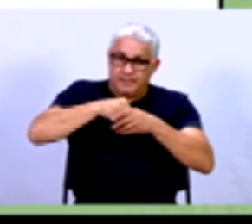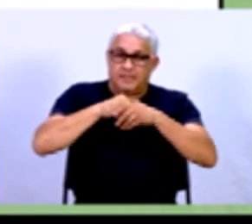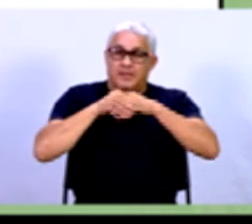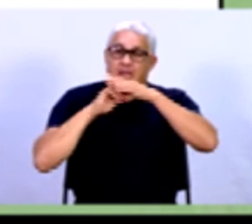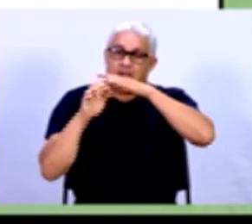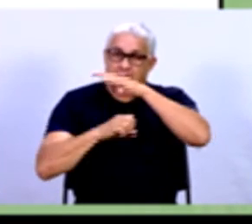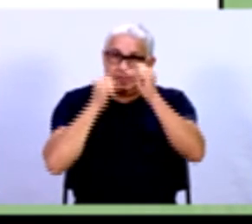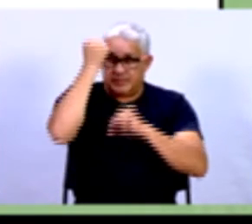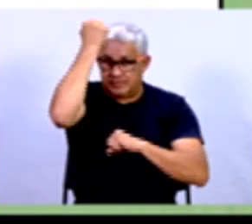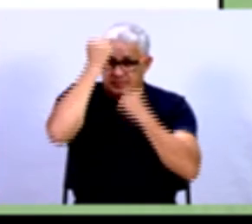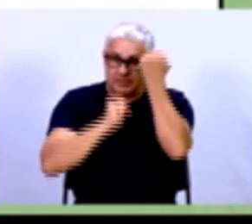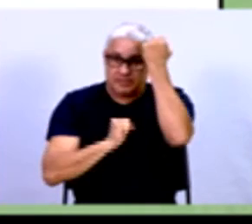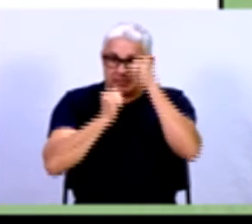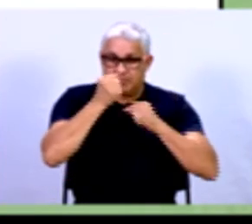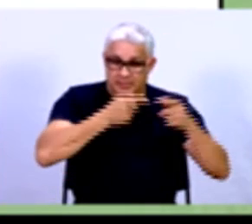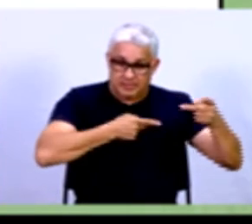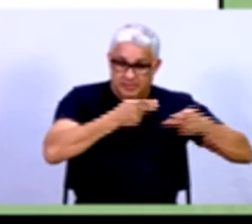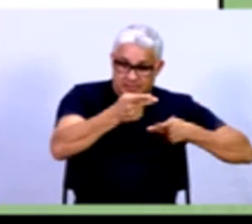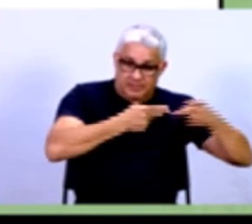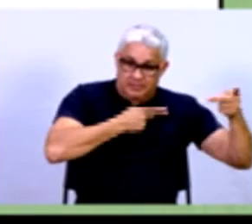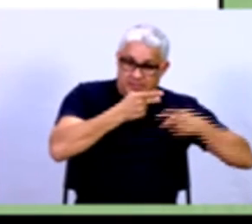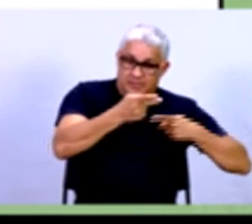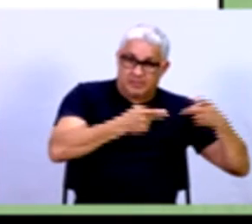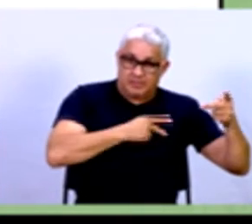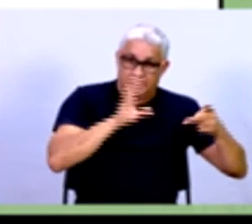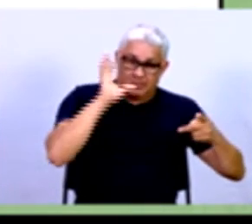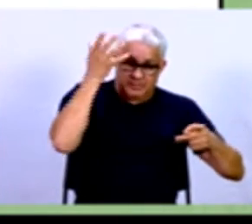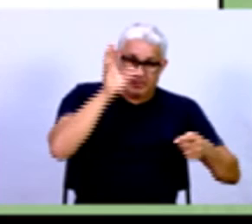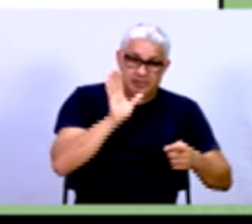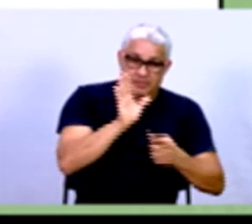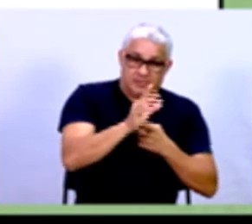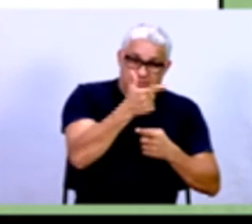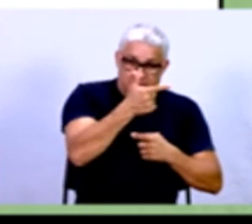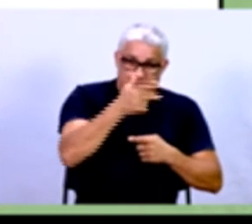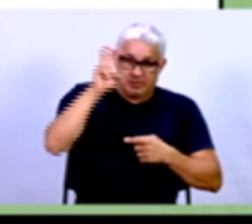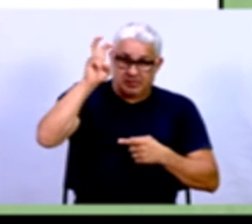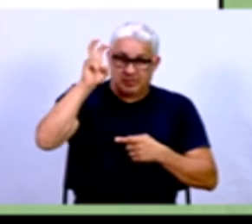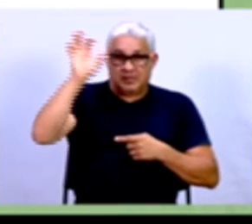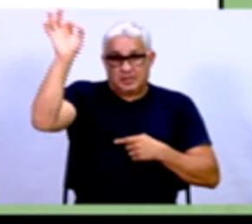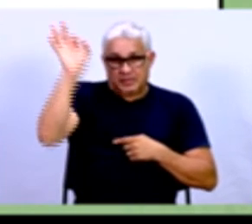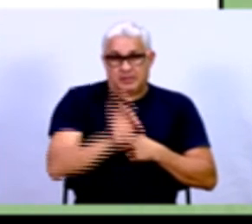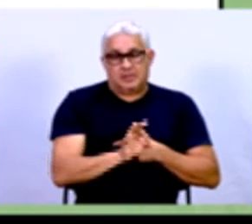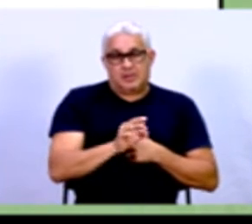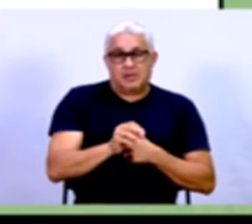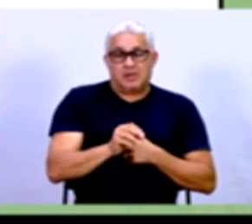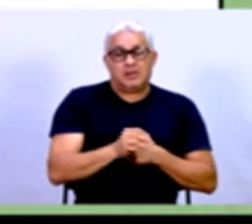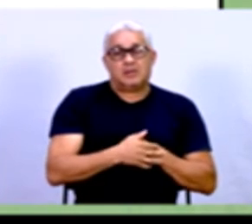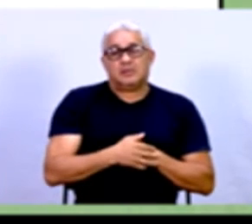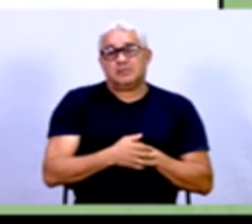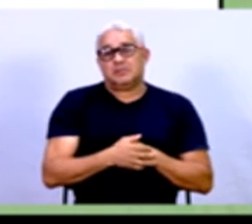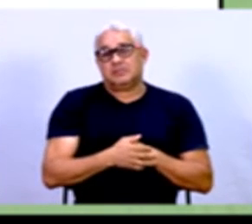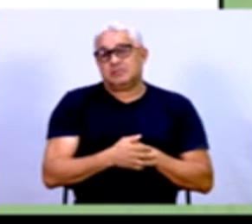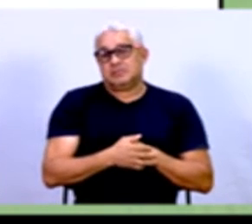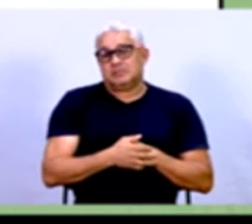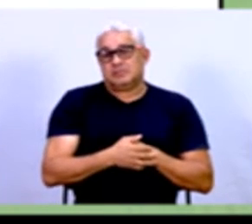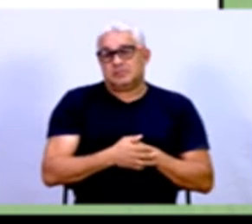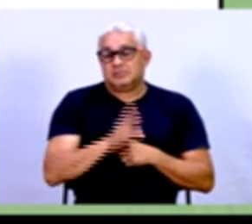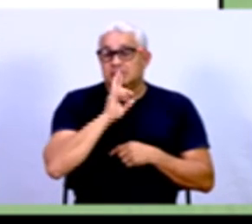da pesquisa foi definida uma amostra de 25%. Qual o número de elementos da amostra?